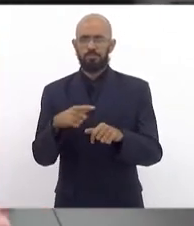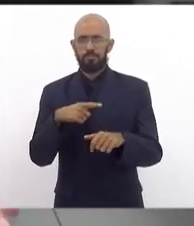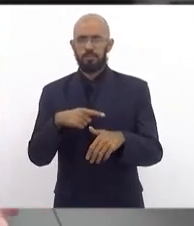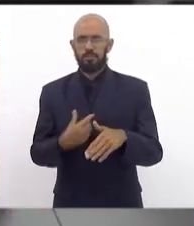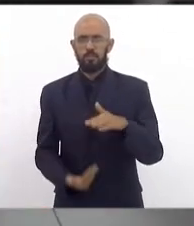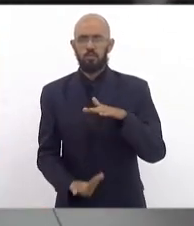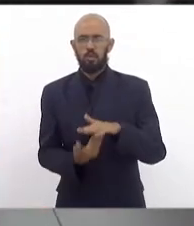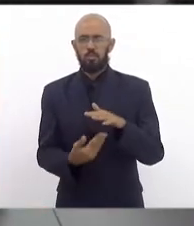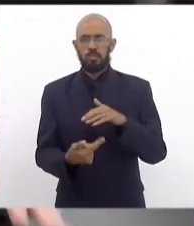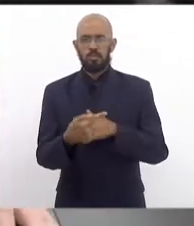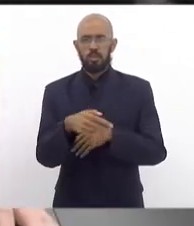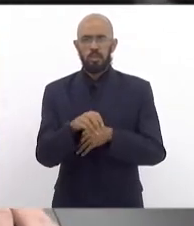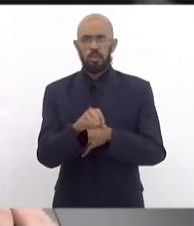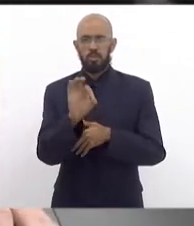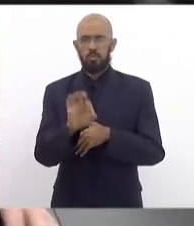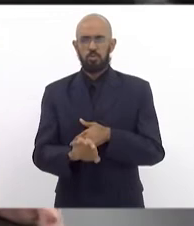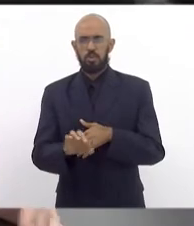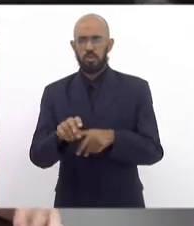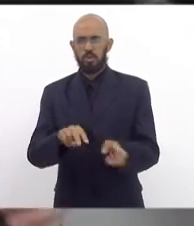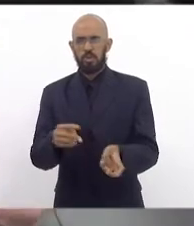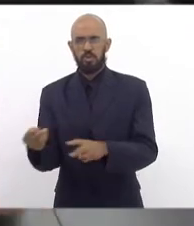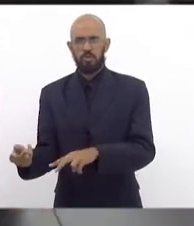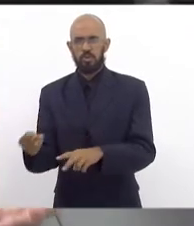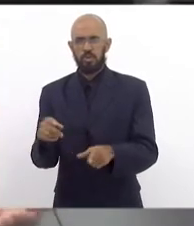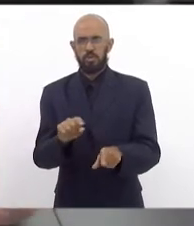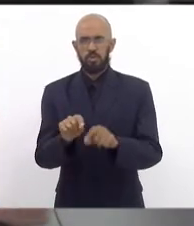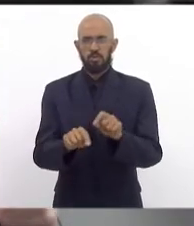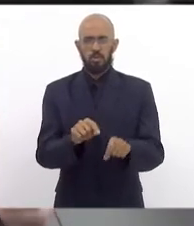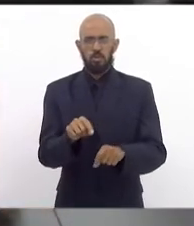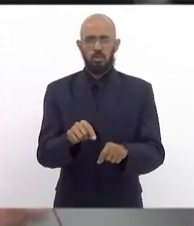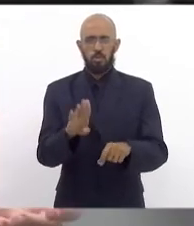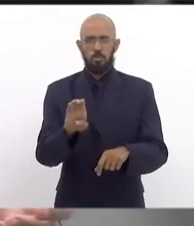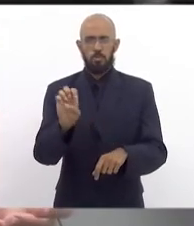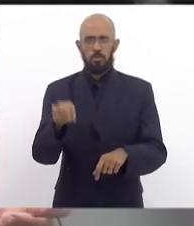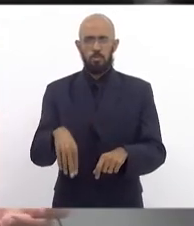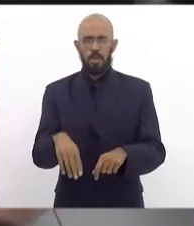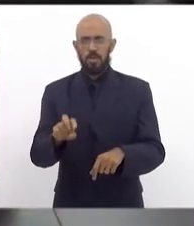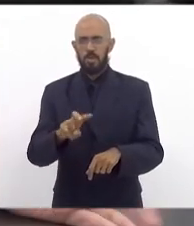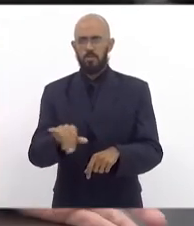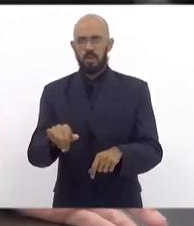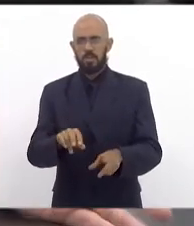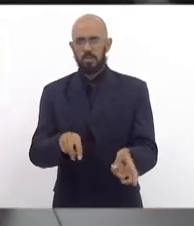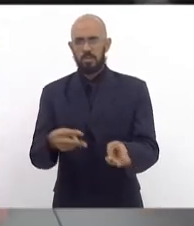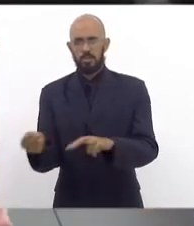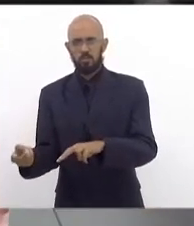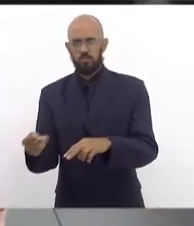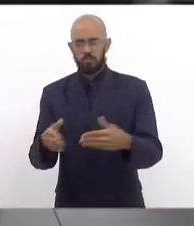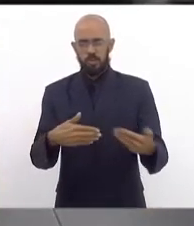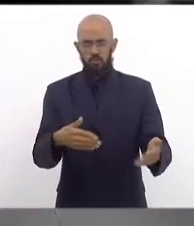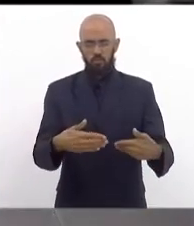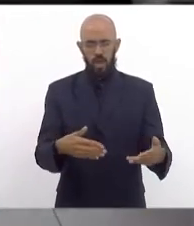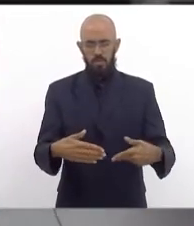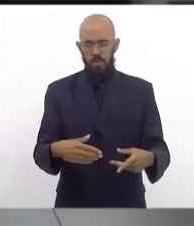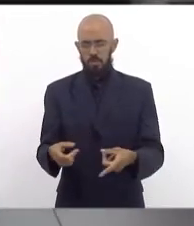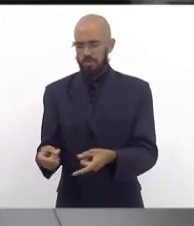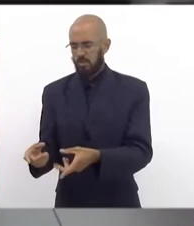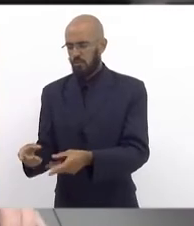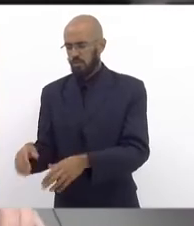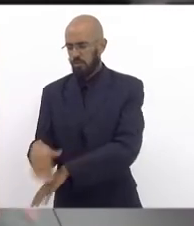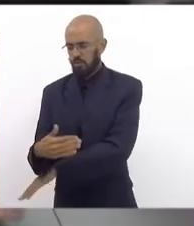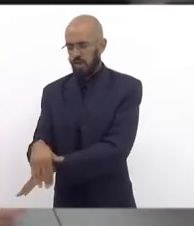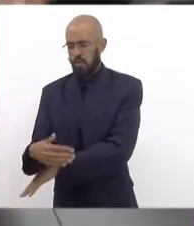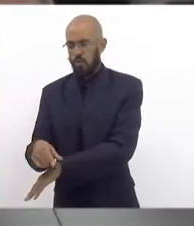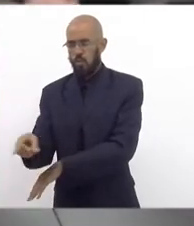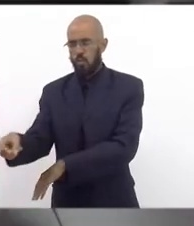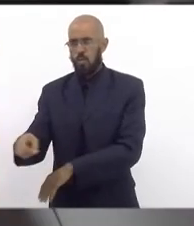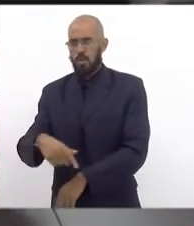setenta por cento na transferência então é um bem ele vai ser transferido da fábrica para o varejo isso no grupo